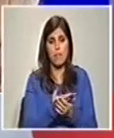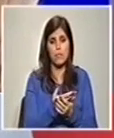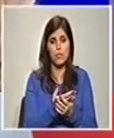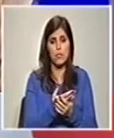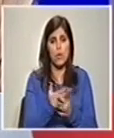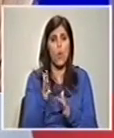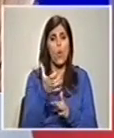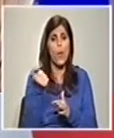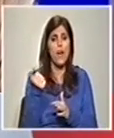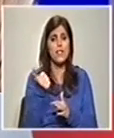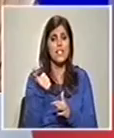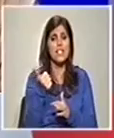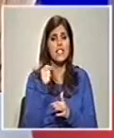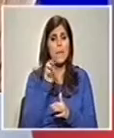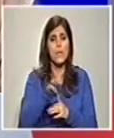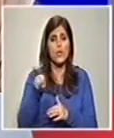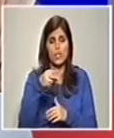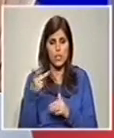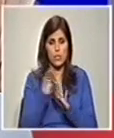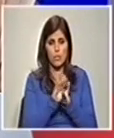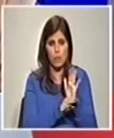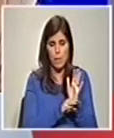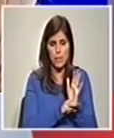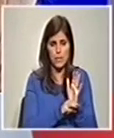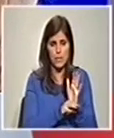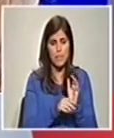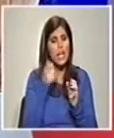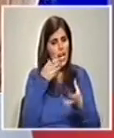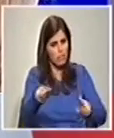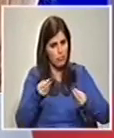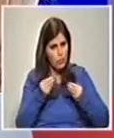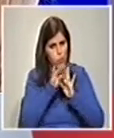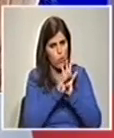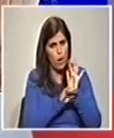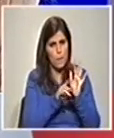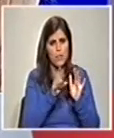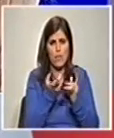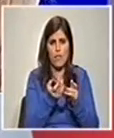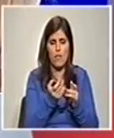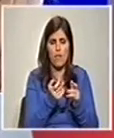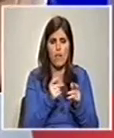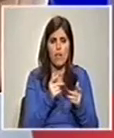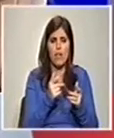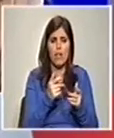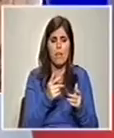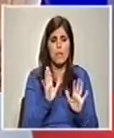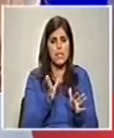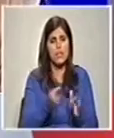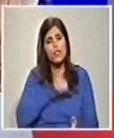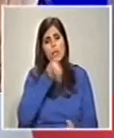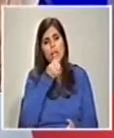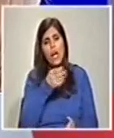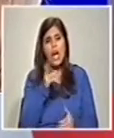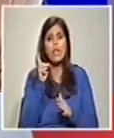quase 15 milhões de euros em software. Portanto, as instituições que recebem este software depois têm que vos dar conta daquilo que fazem? Têm que